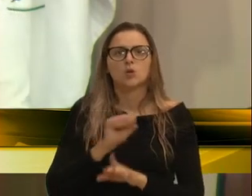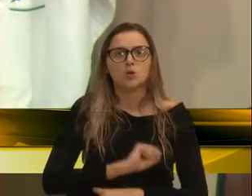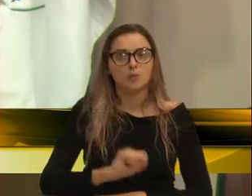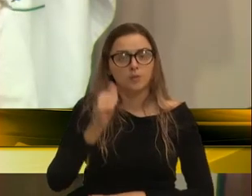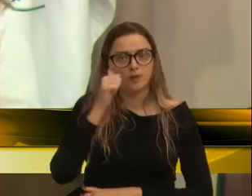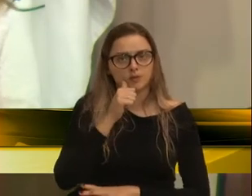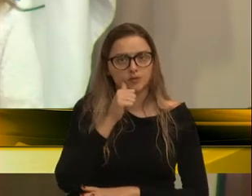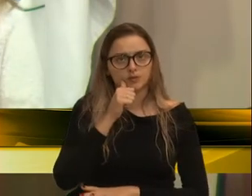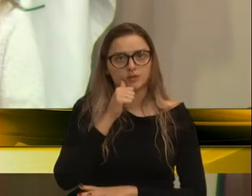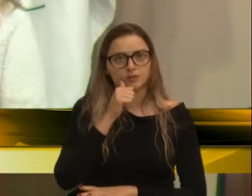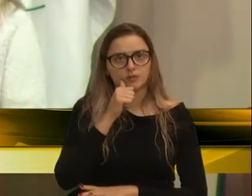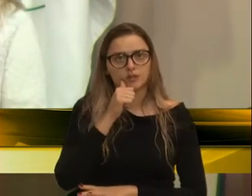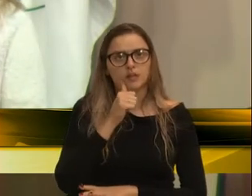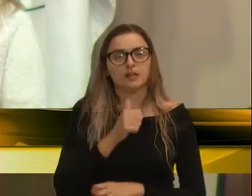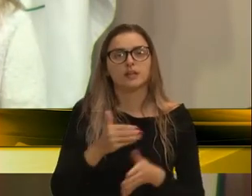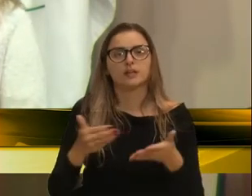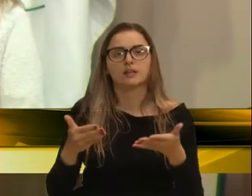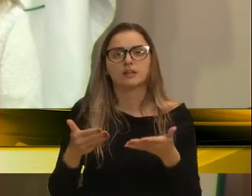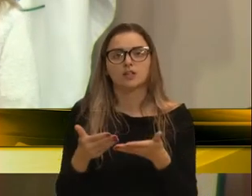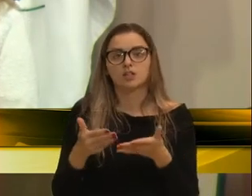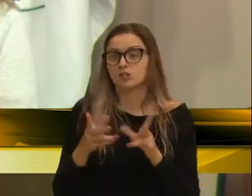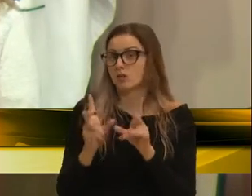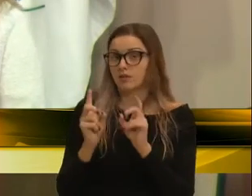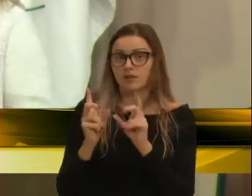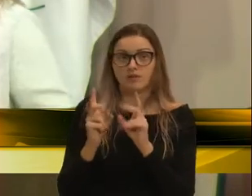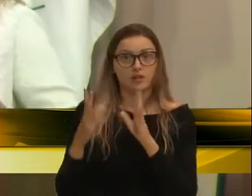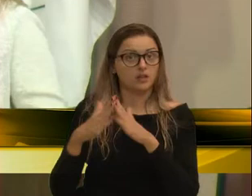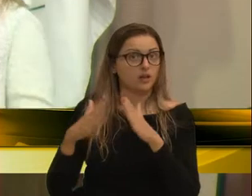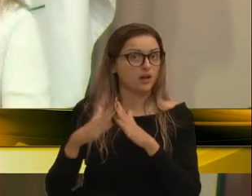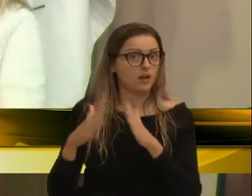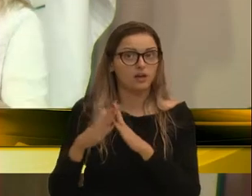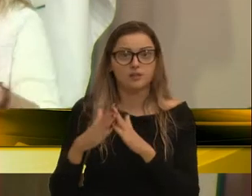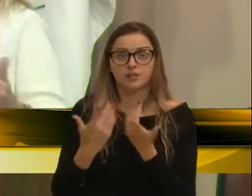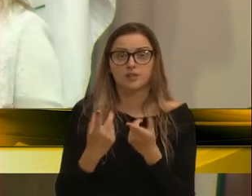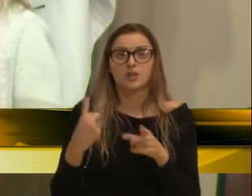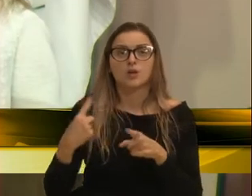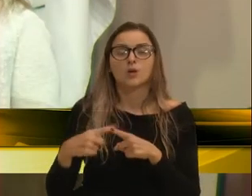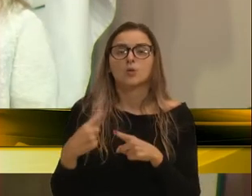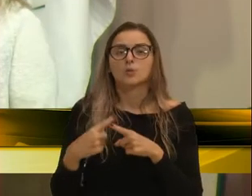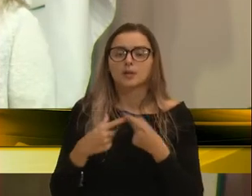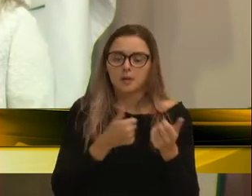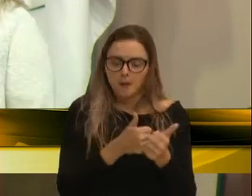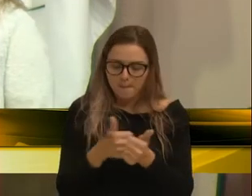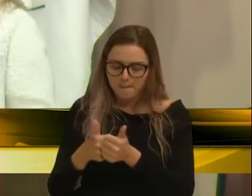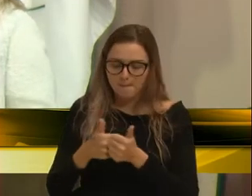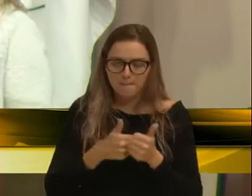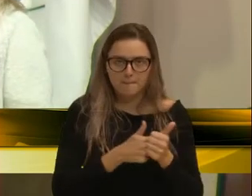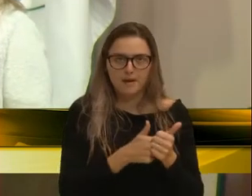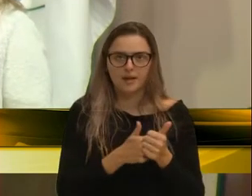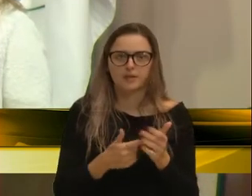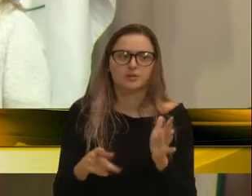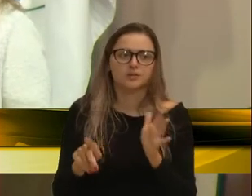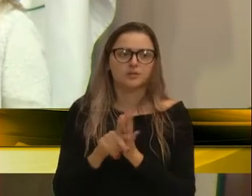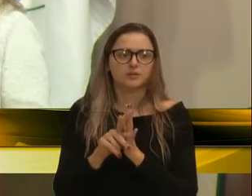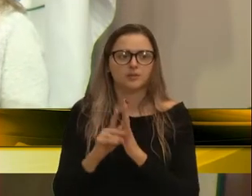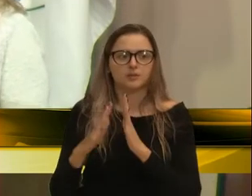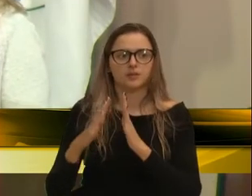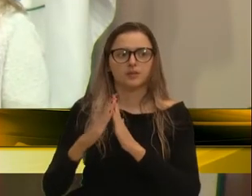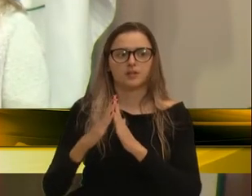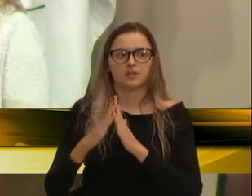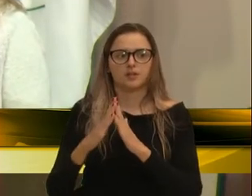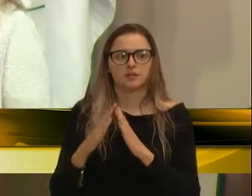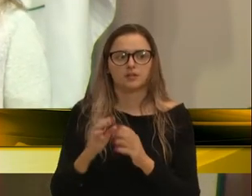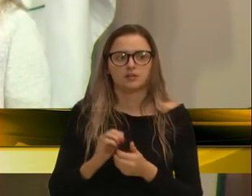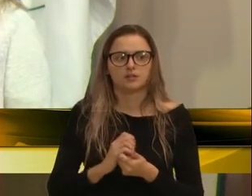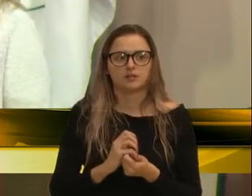colocou a sua casa à venda, porque o entorno da residência dela tem tanto